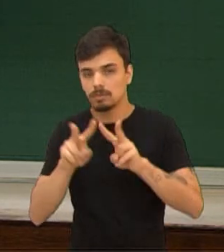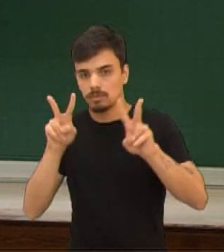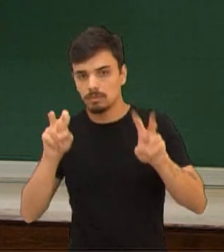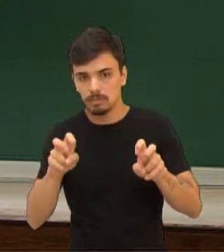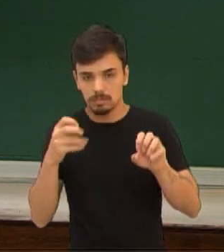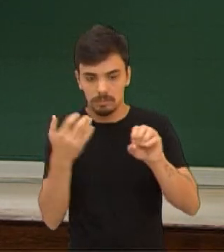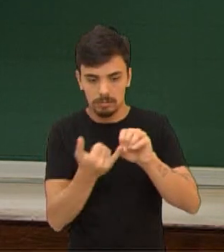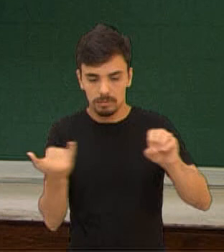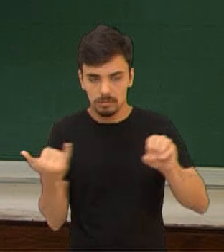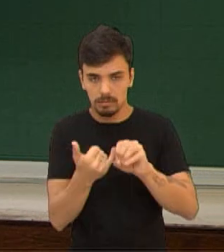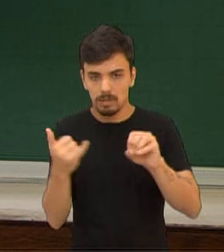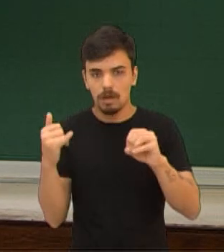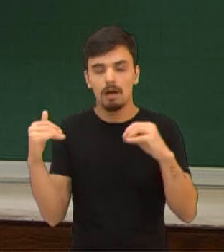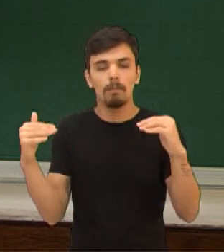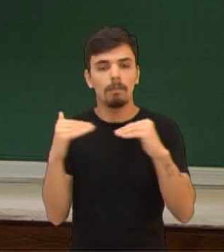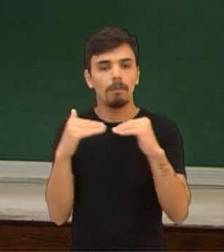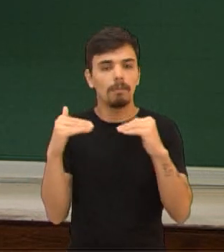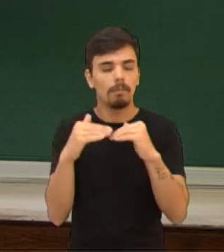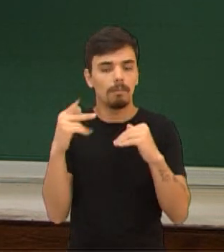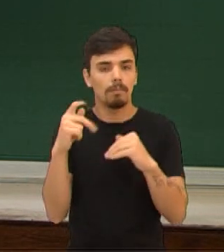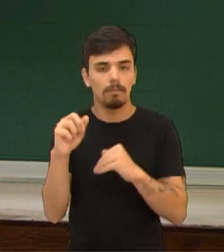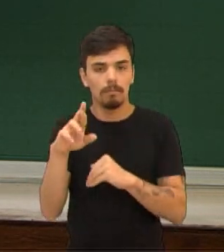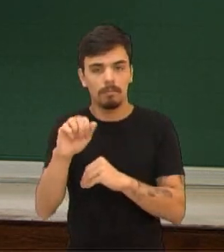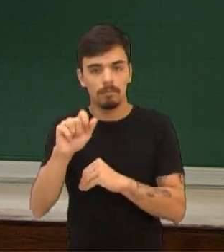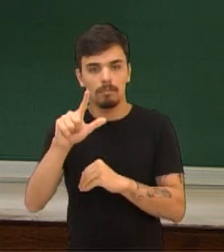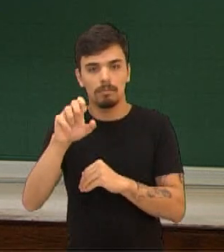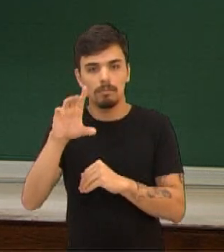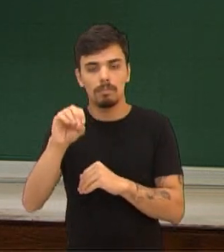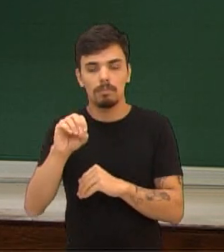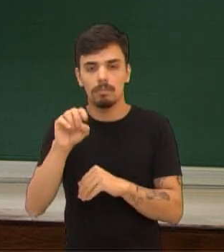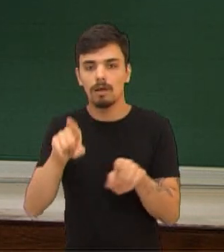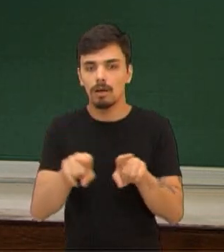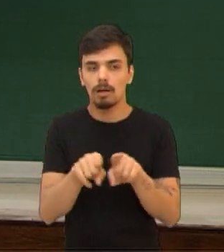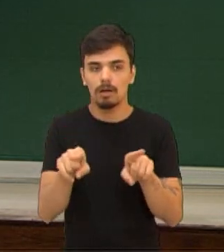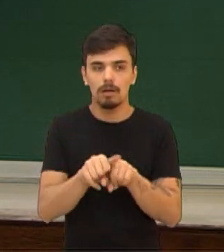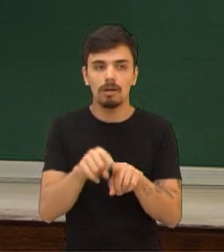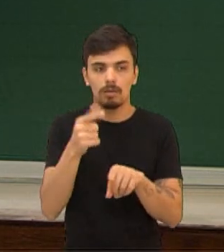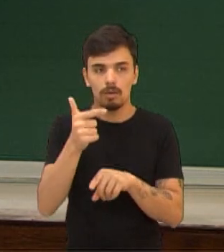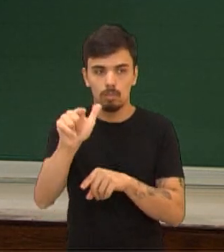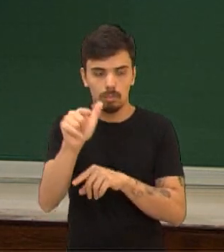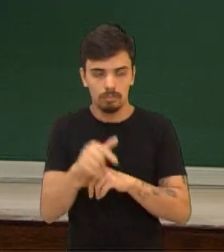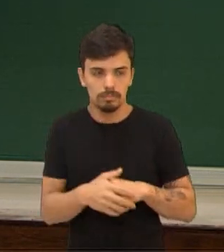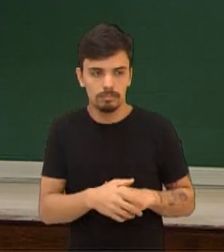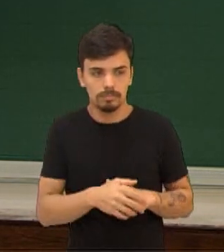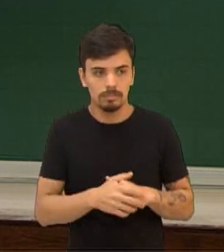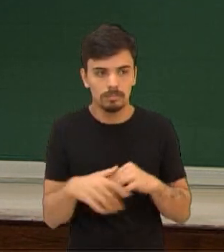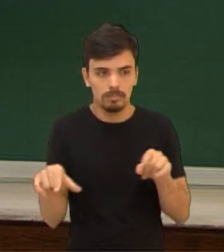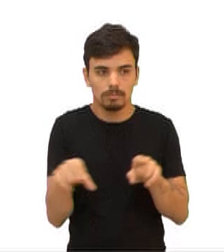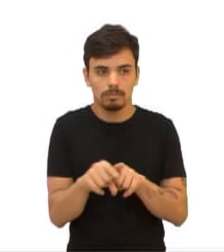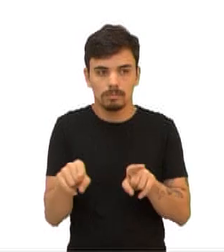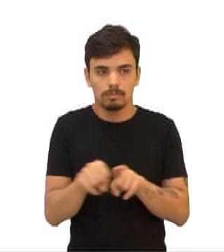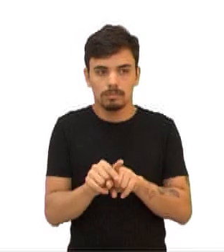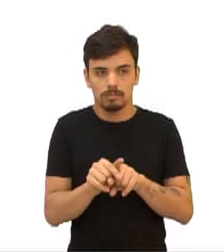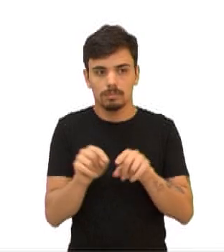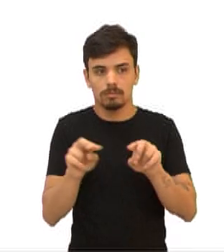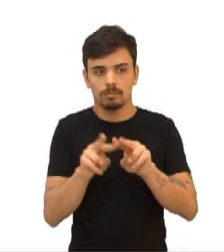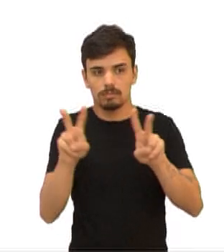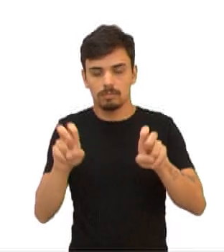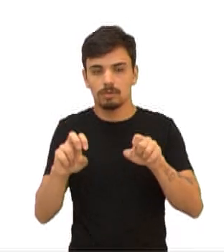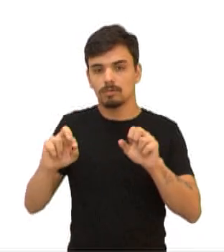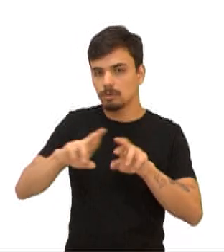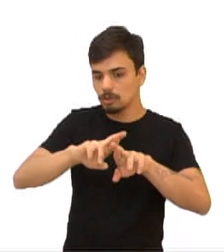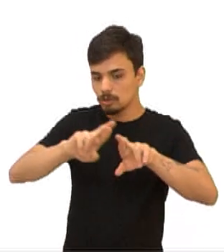em paralelo, agora a gente vai ver eles em série, ok? Conectados apenas por um ponto. E vamos também ver circuitos